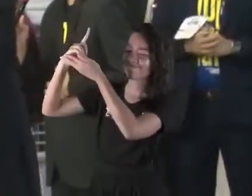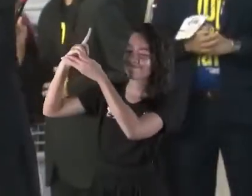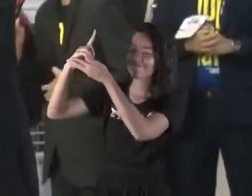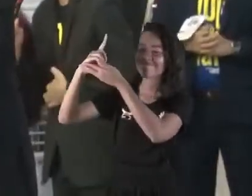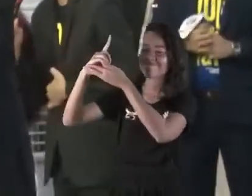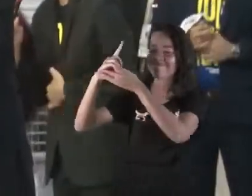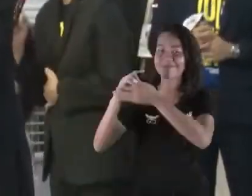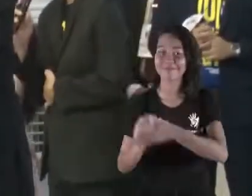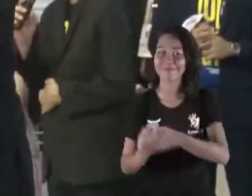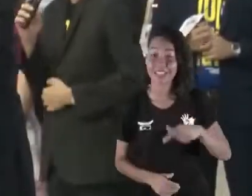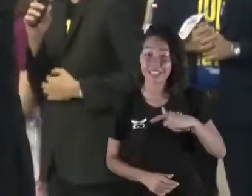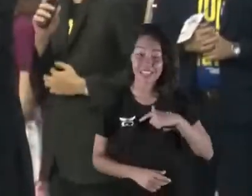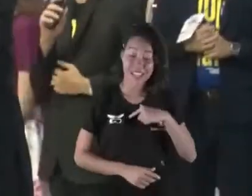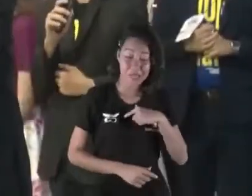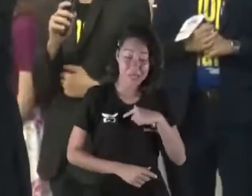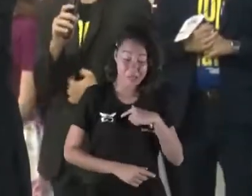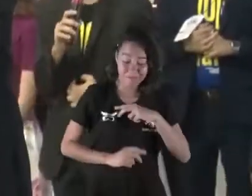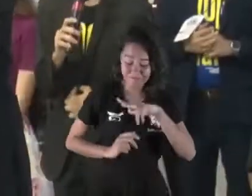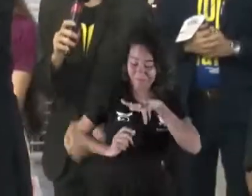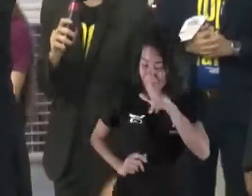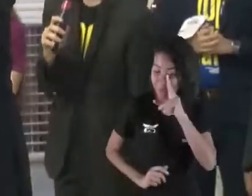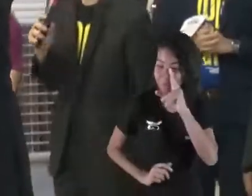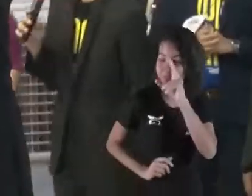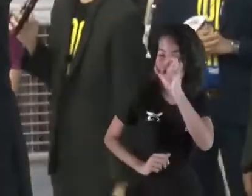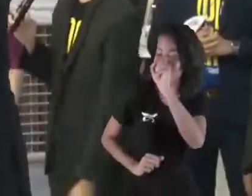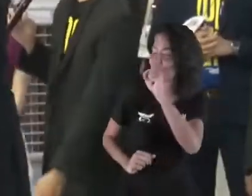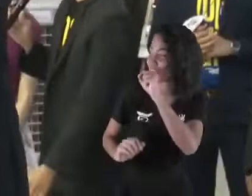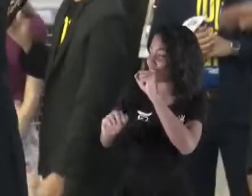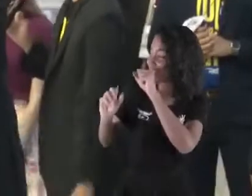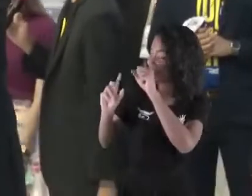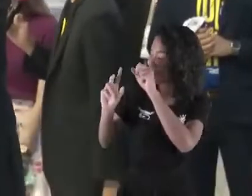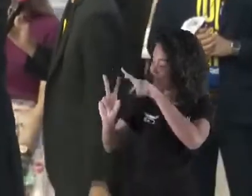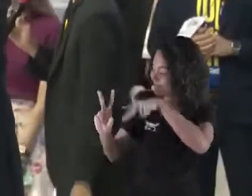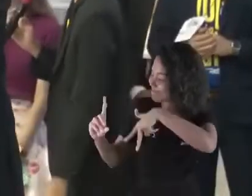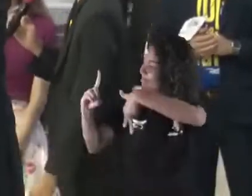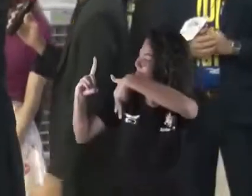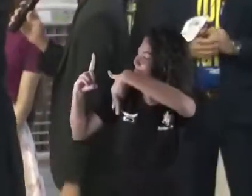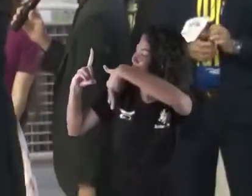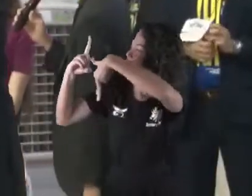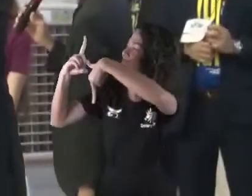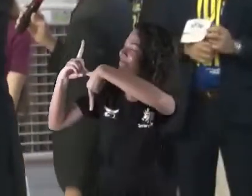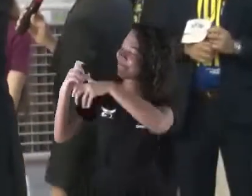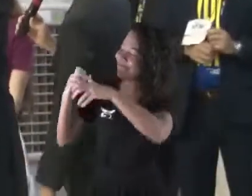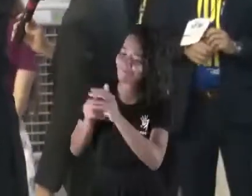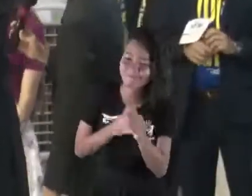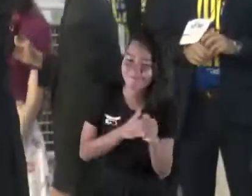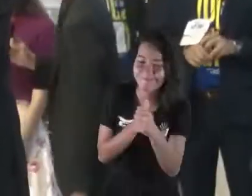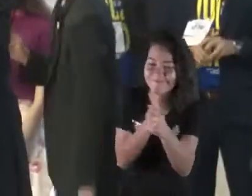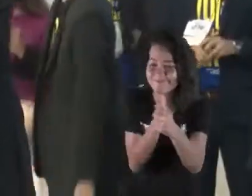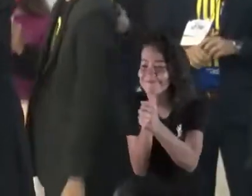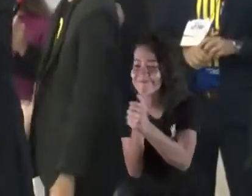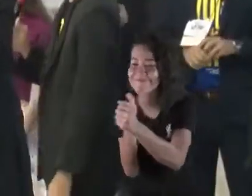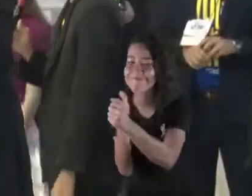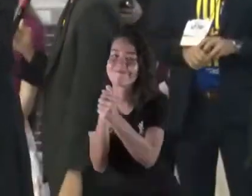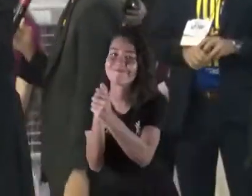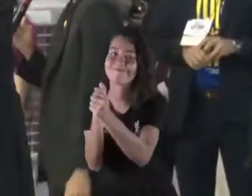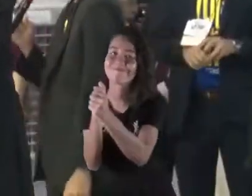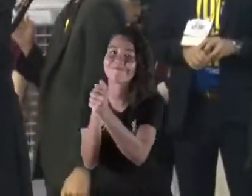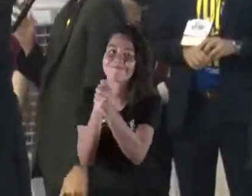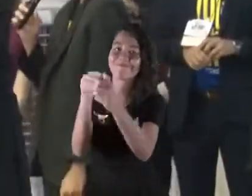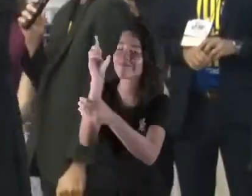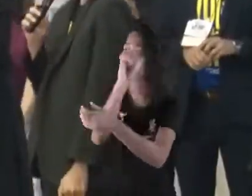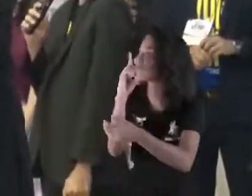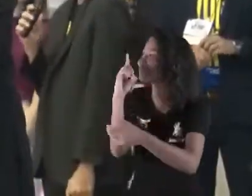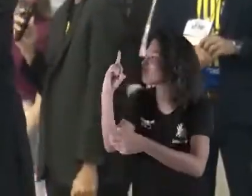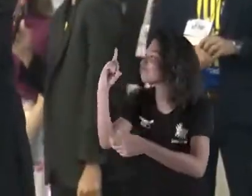que cadê eu a 58? Lá vem a 58. E decidi seguir. Cadê a